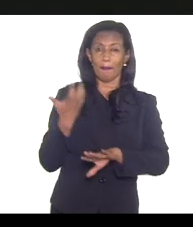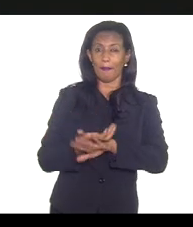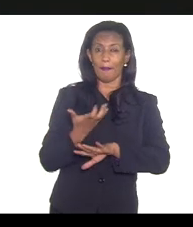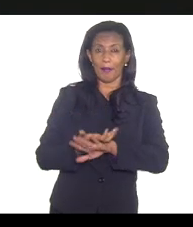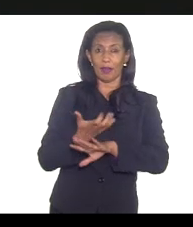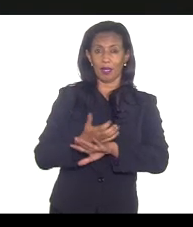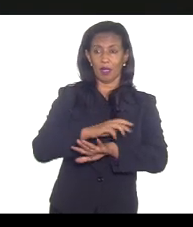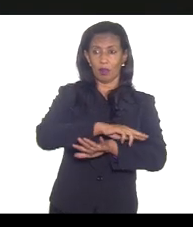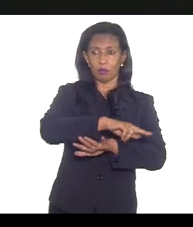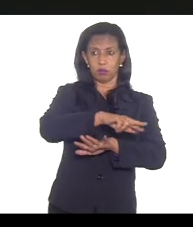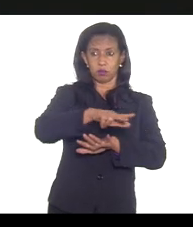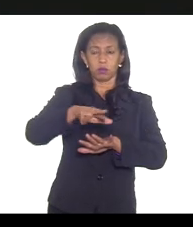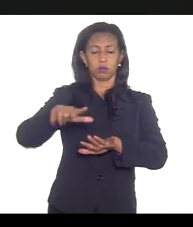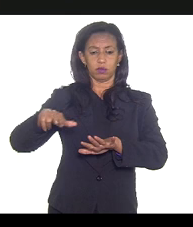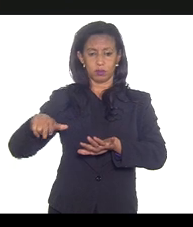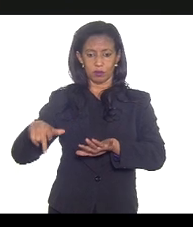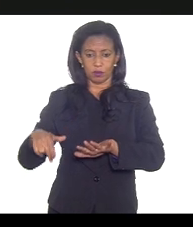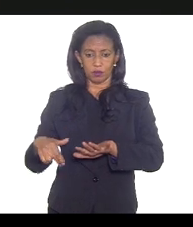pelo menos